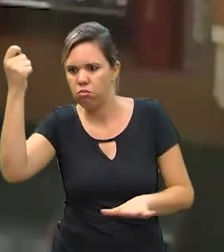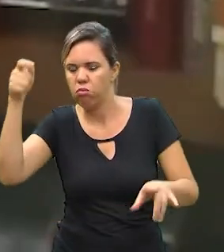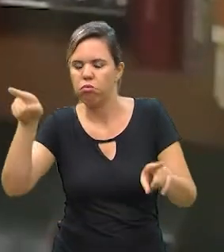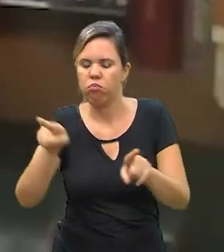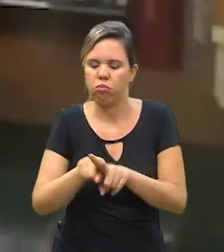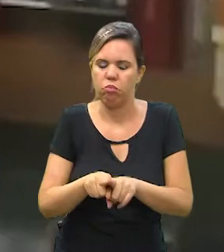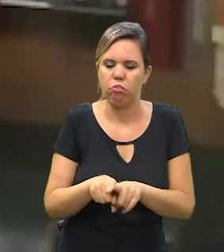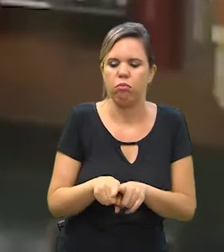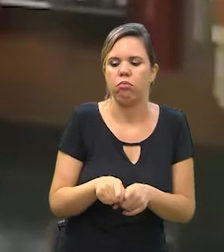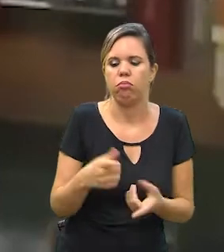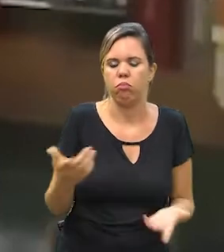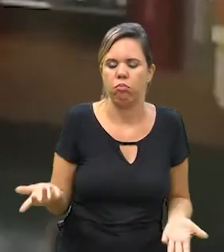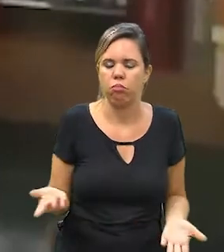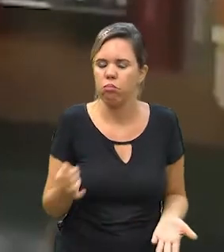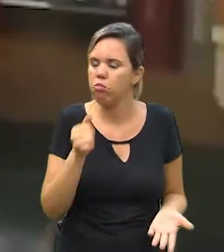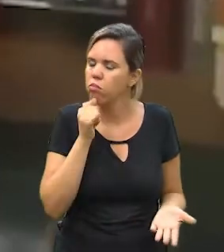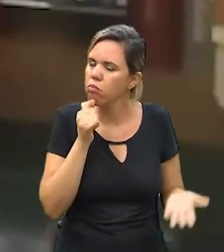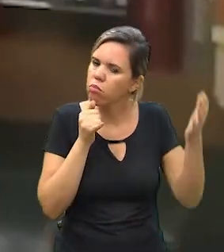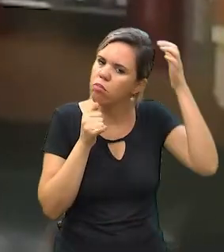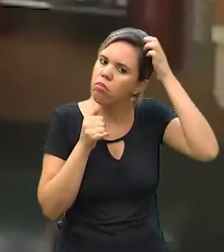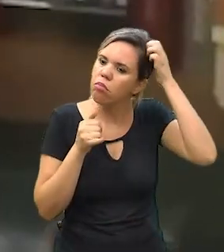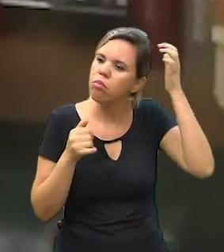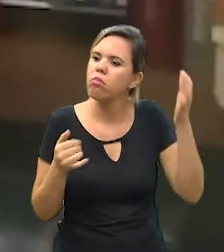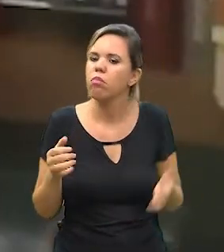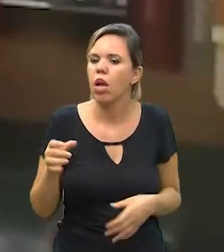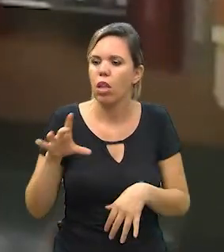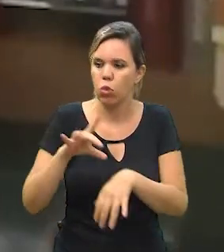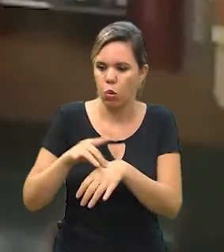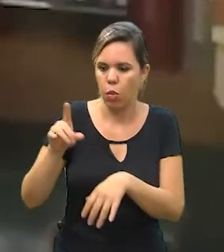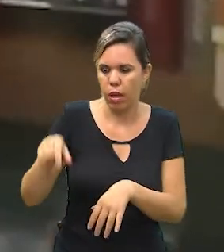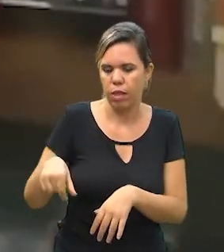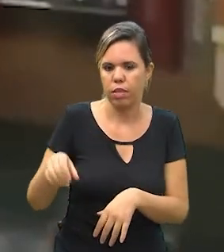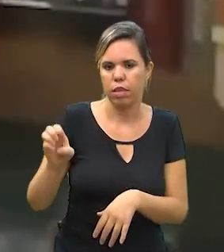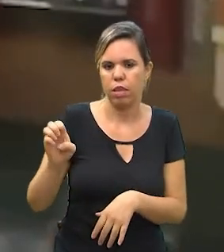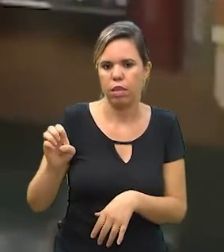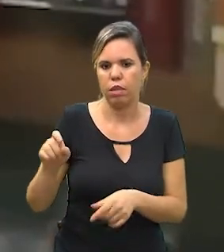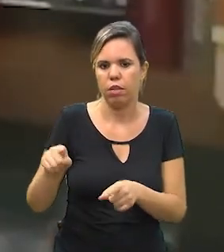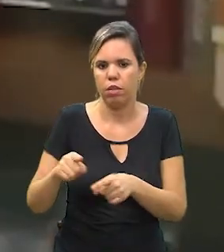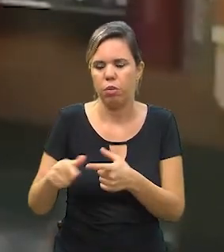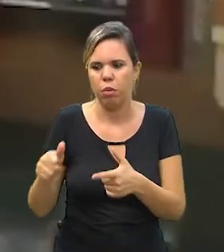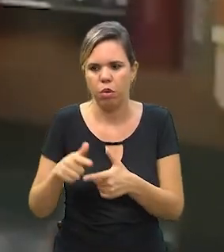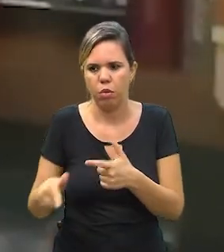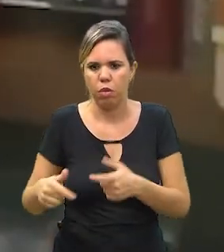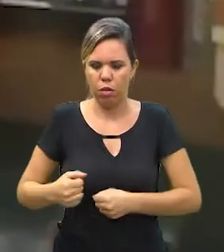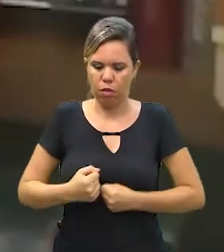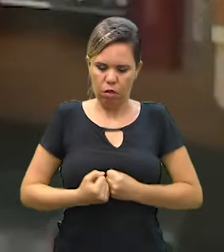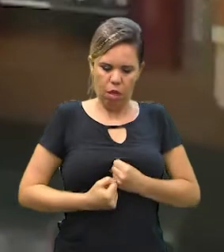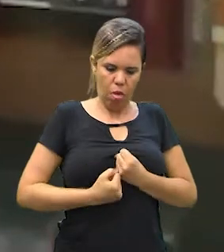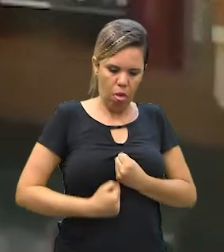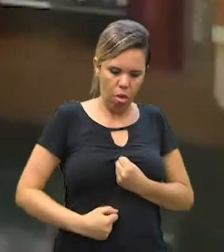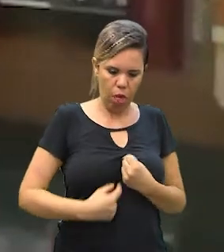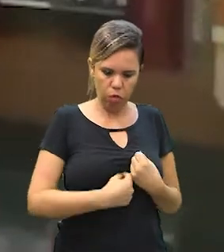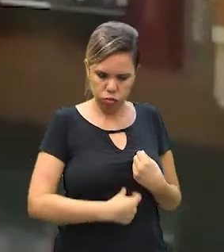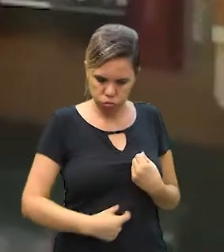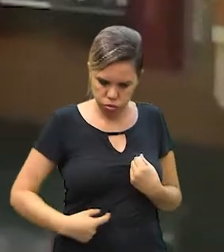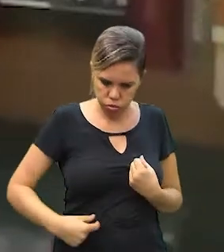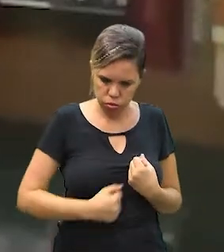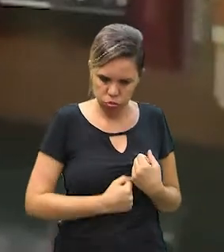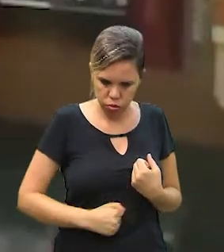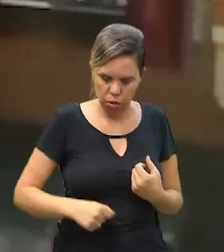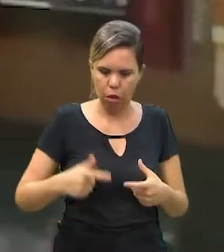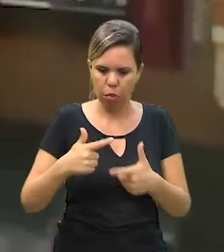uma situação grave, por exemplo, a endometriose pode levar a uma ruptura do intestino e você tem uma peritonite, uma situação